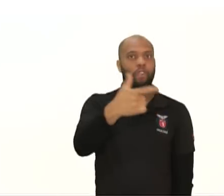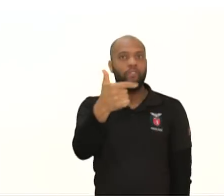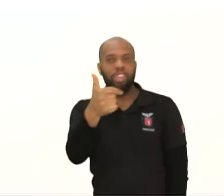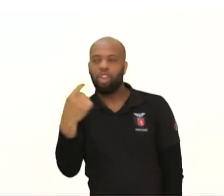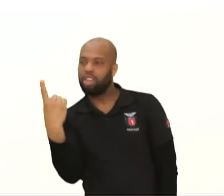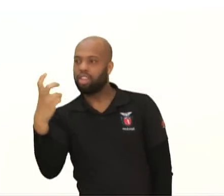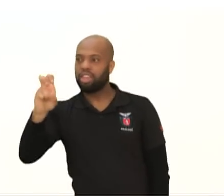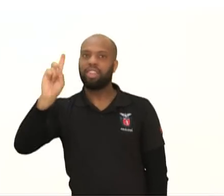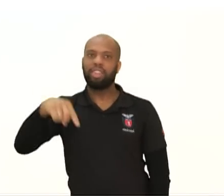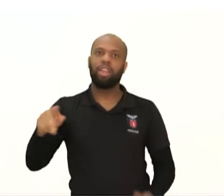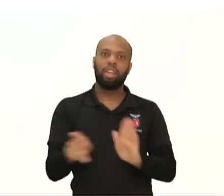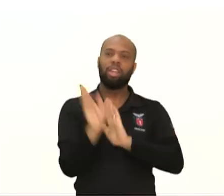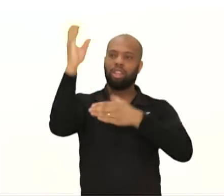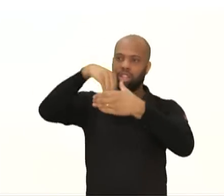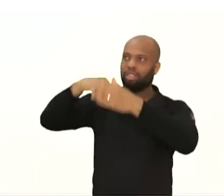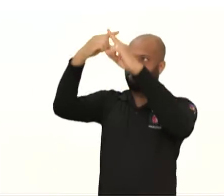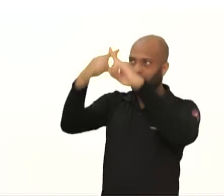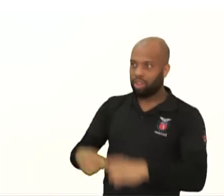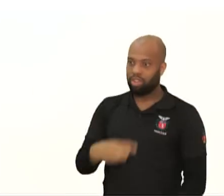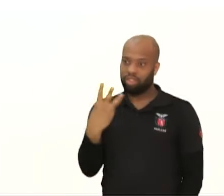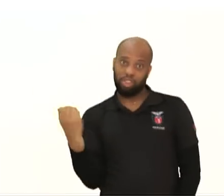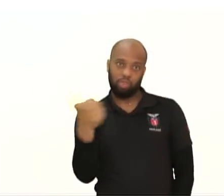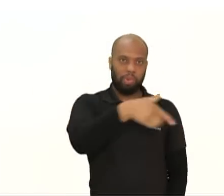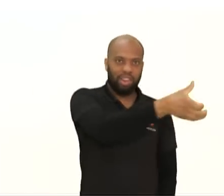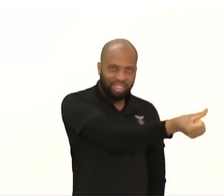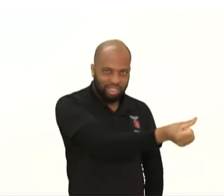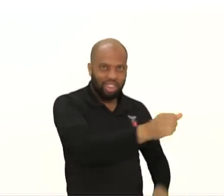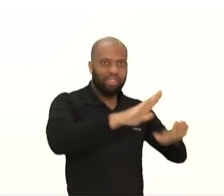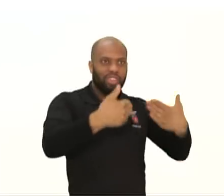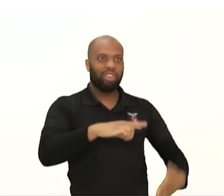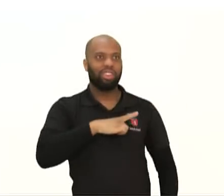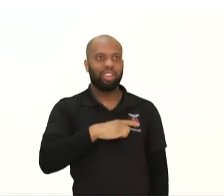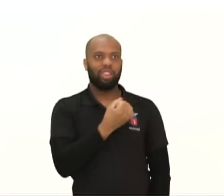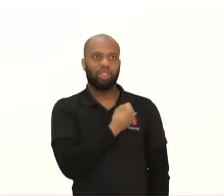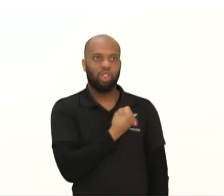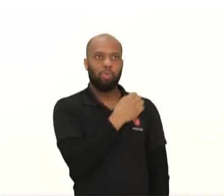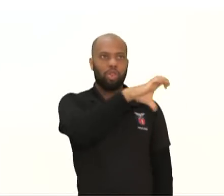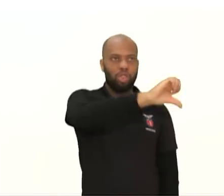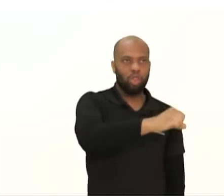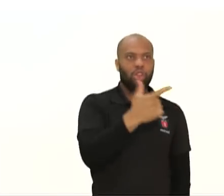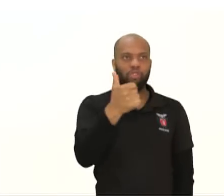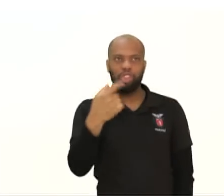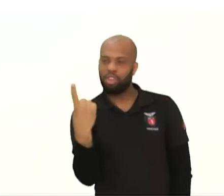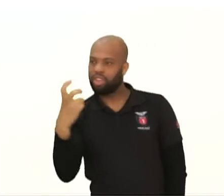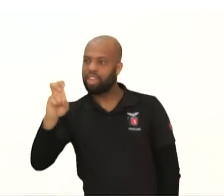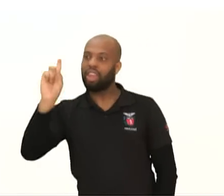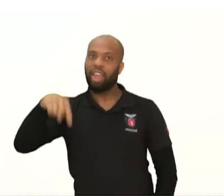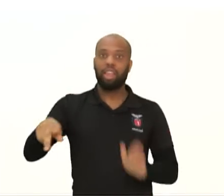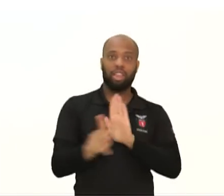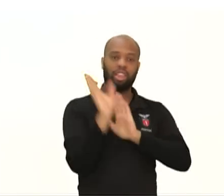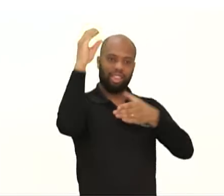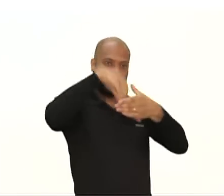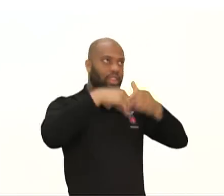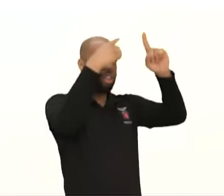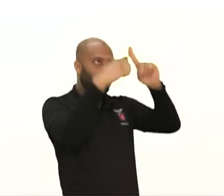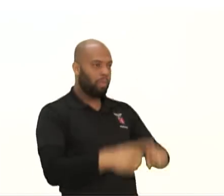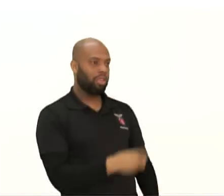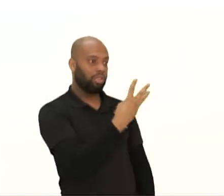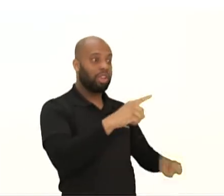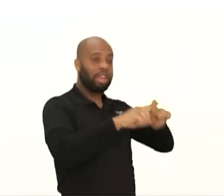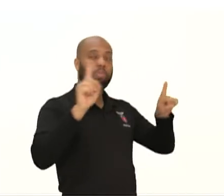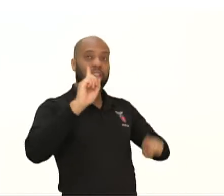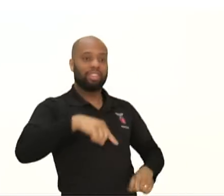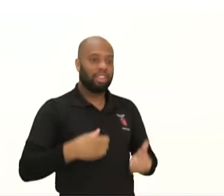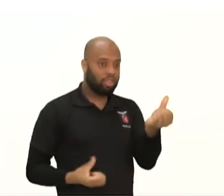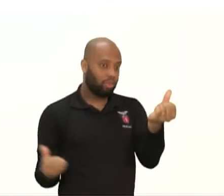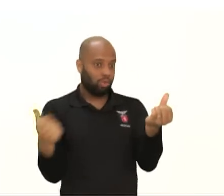múltiplos de 3. Então, observe que apenas os números 9, 12 e 15 são múltiplos de 3, entre os 9 números, certo?